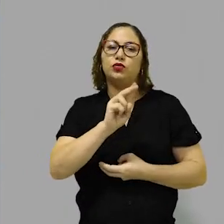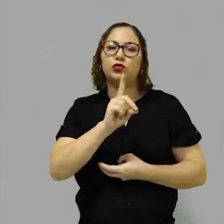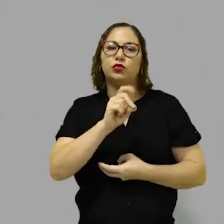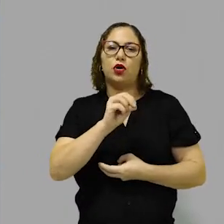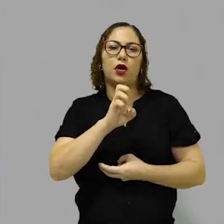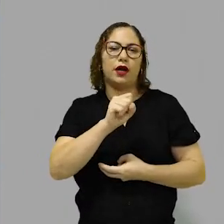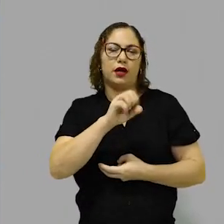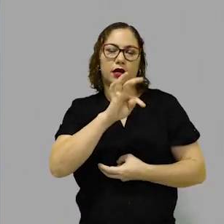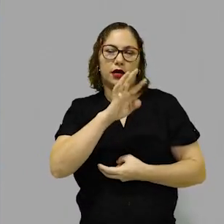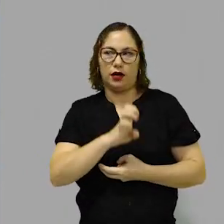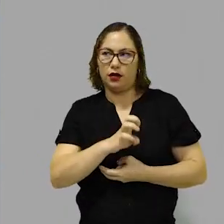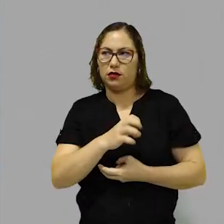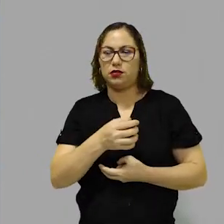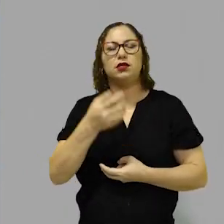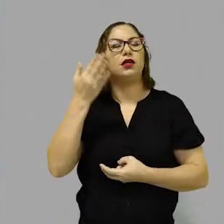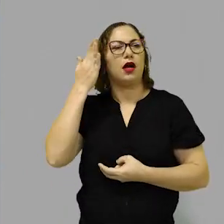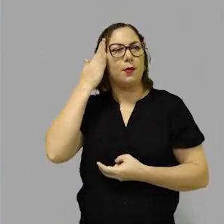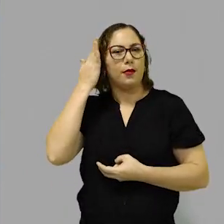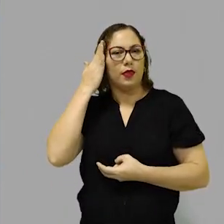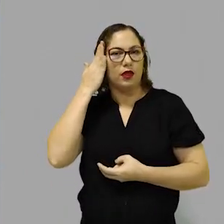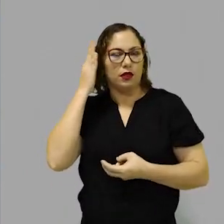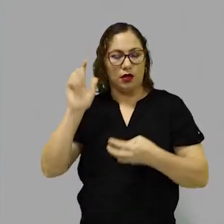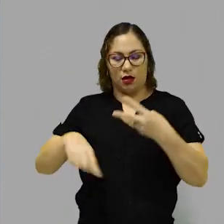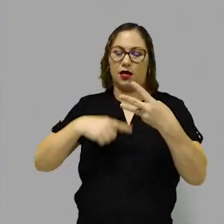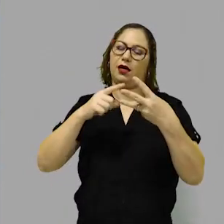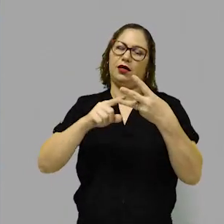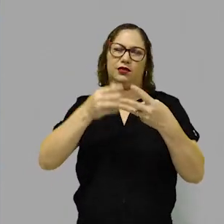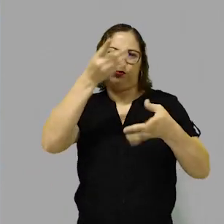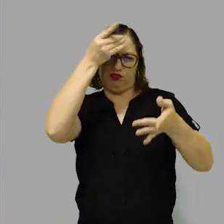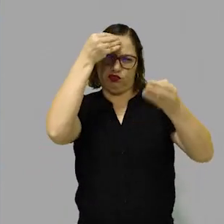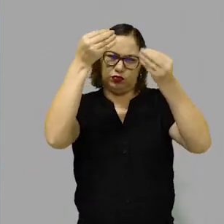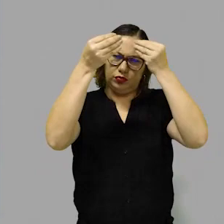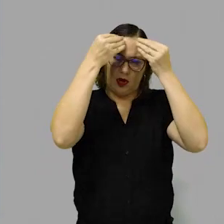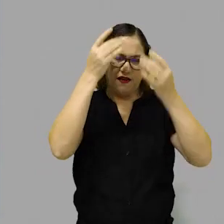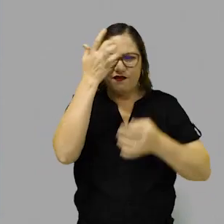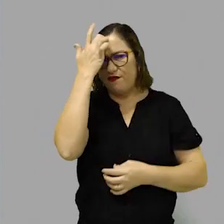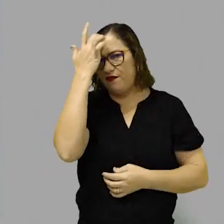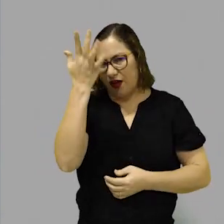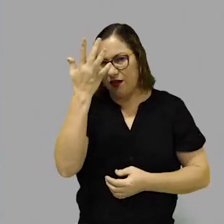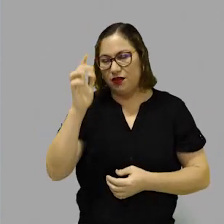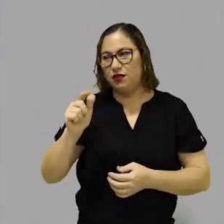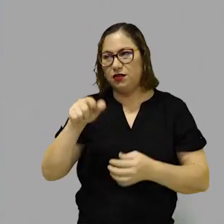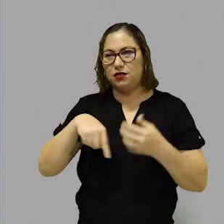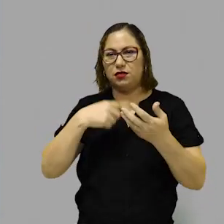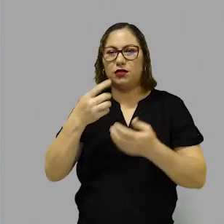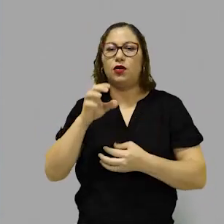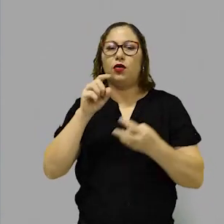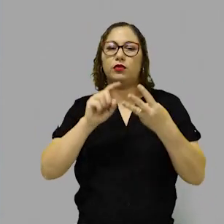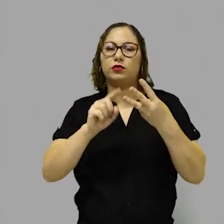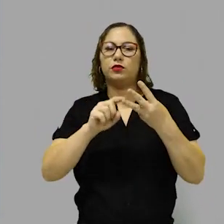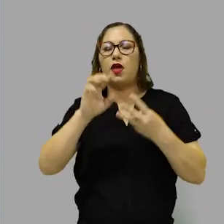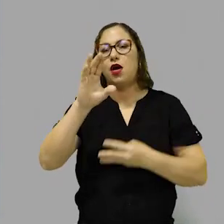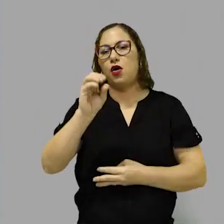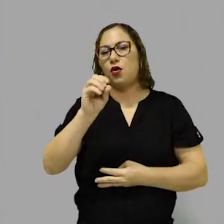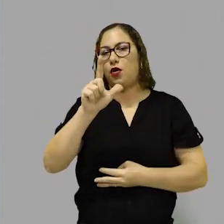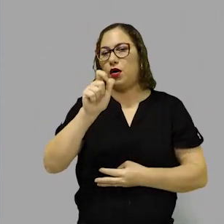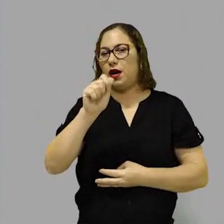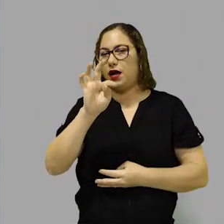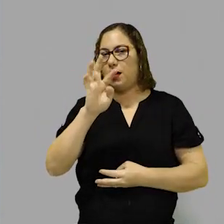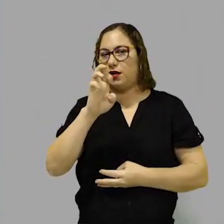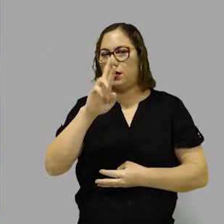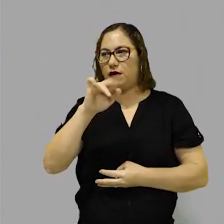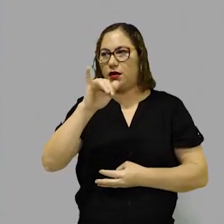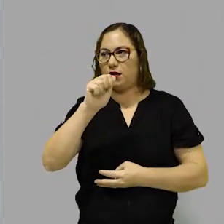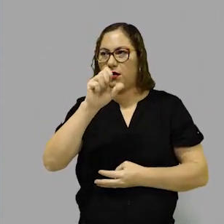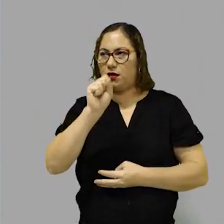falar, vocês conseguirão aprender com muita facilidade os pontos subcolaterais. É